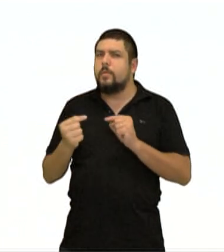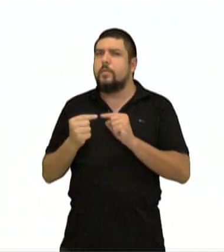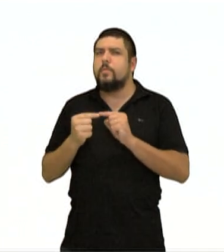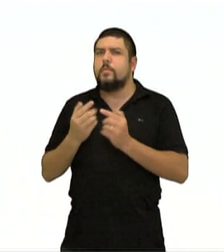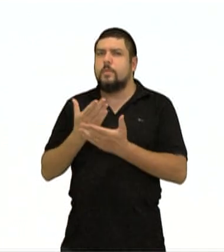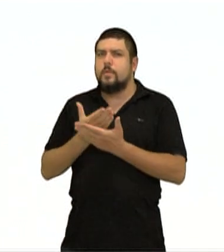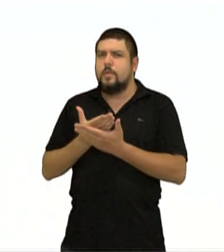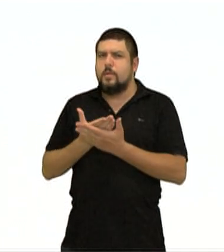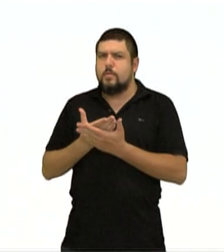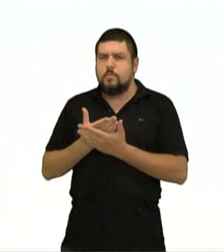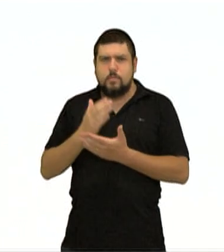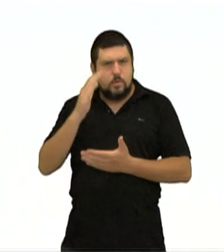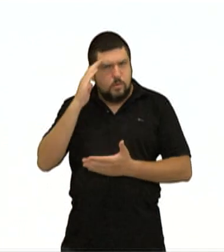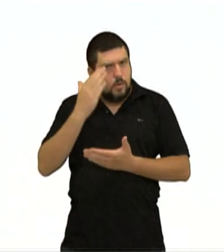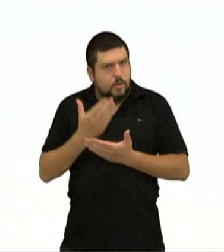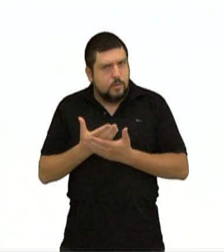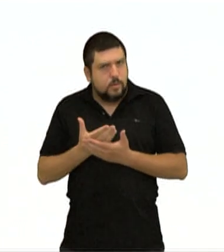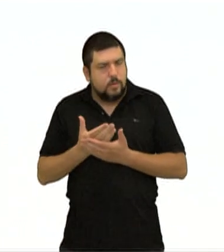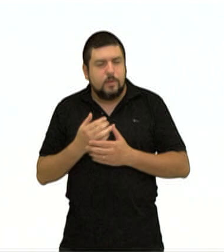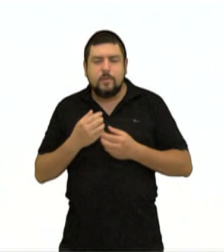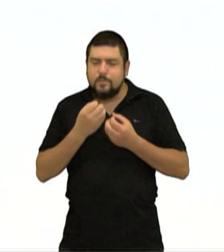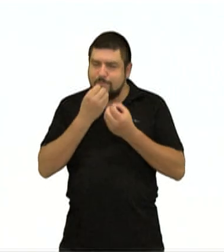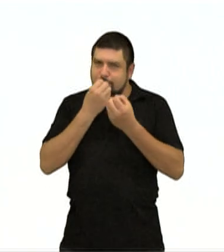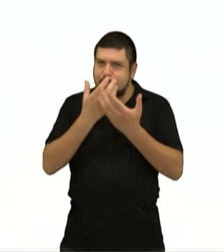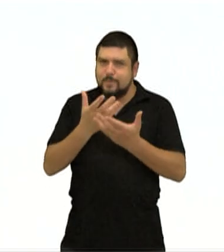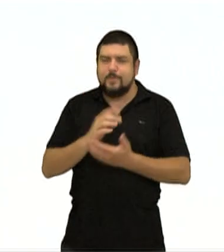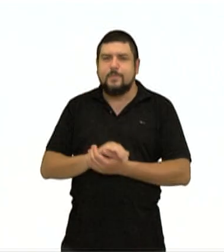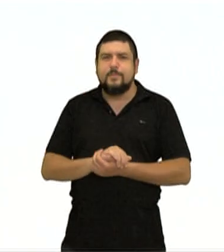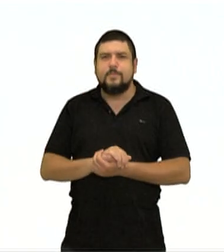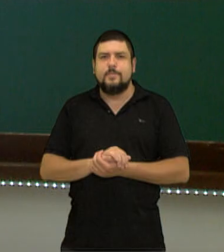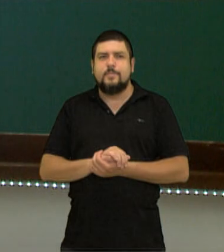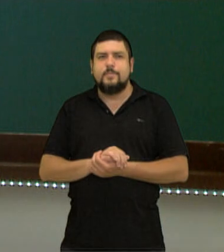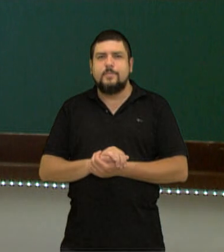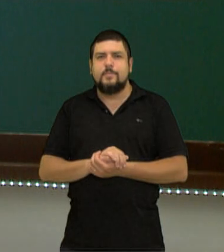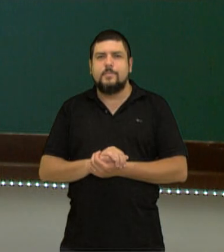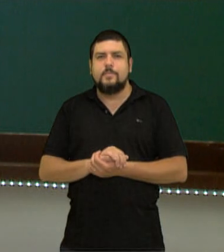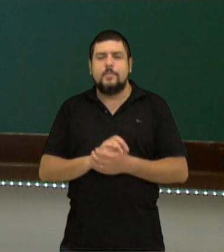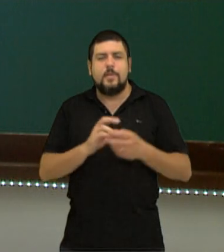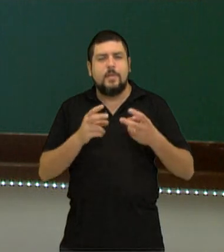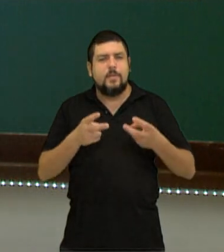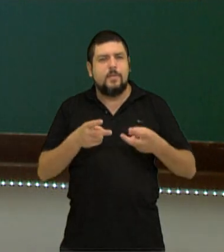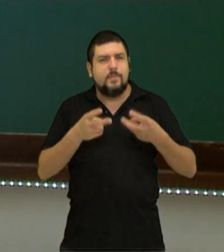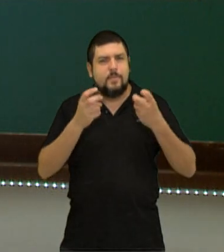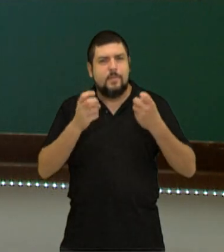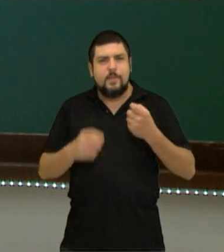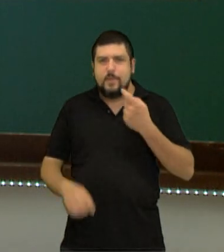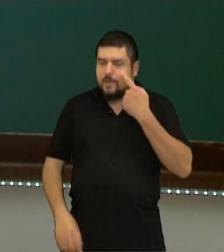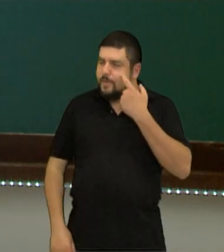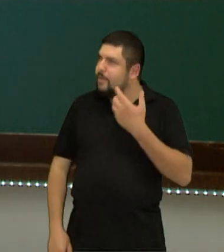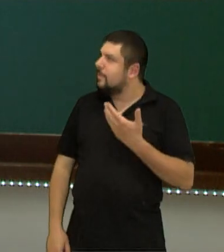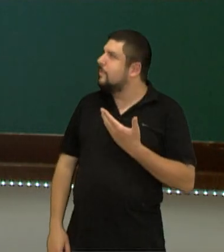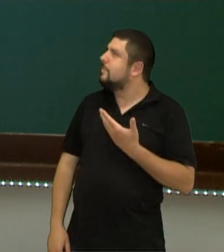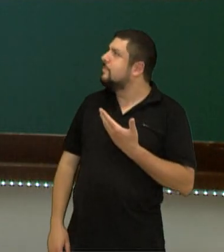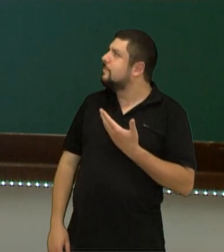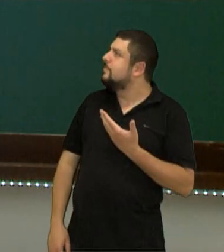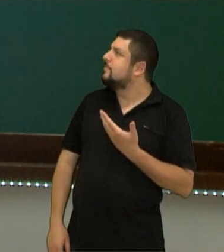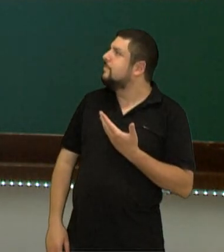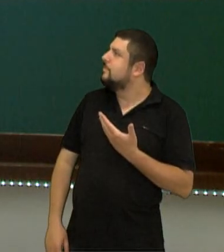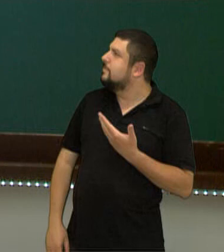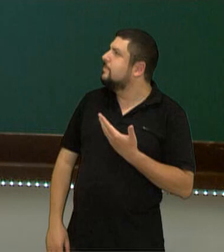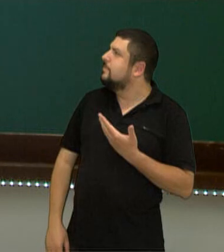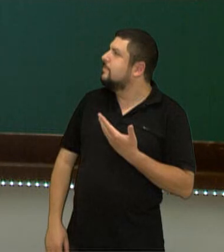acredita? Não acredita? Eu vou contar para vocês. Então observem essa linda imagem do nosso planeta enquanto eu leio o texto para